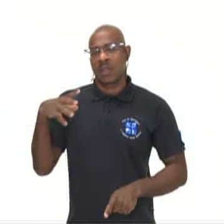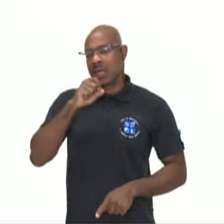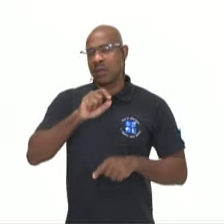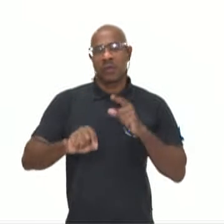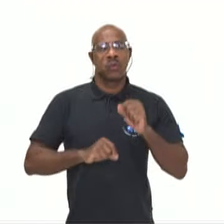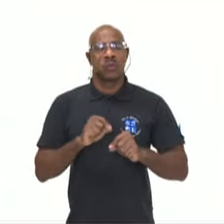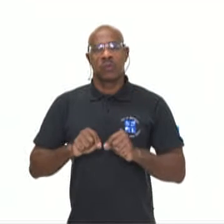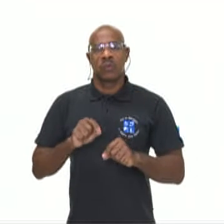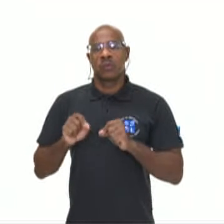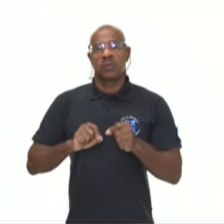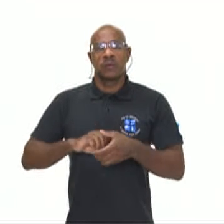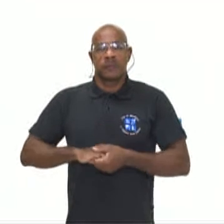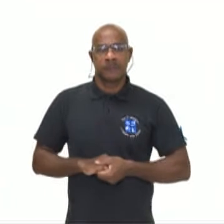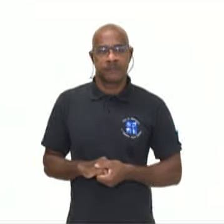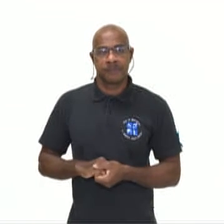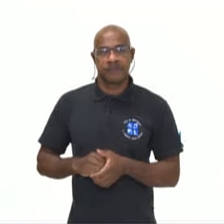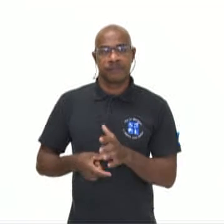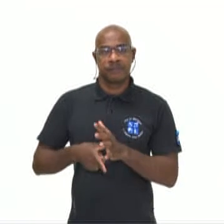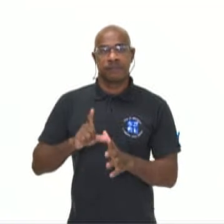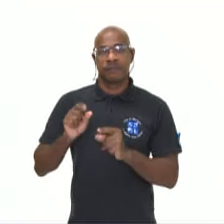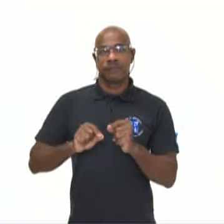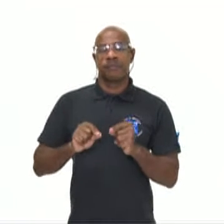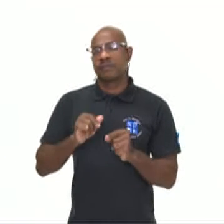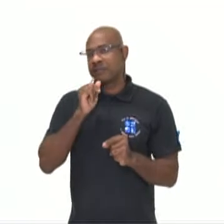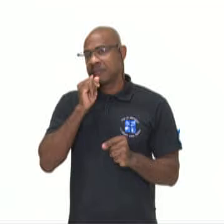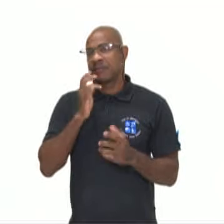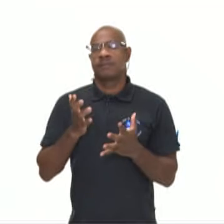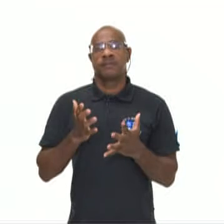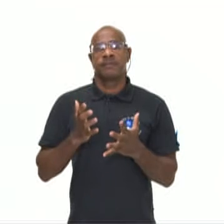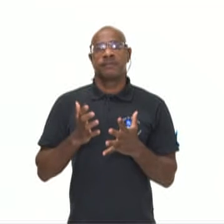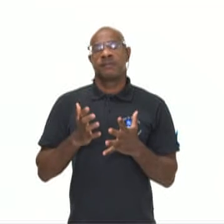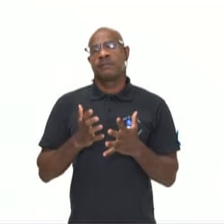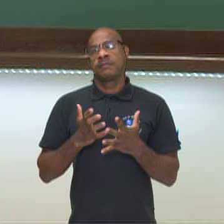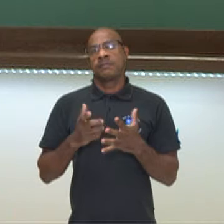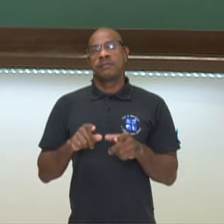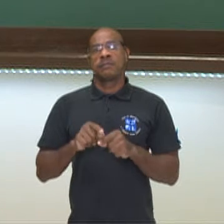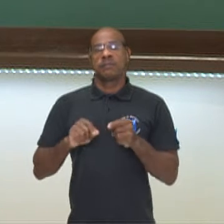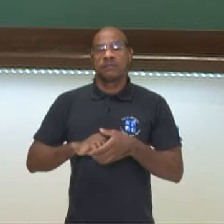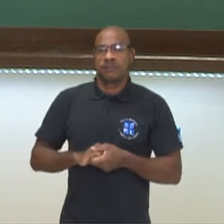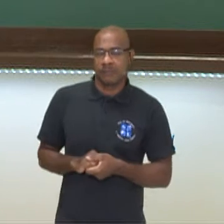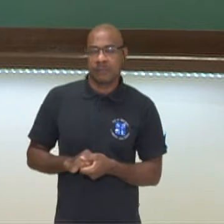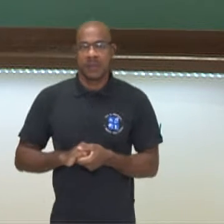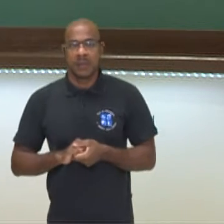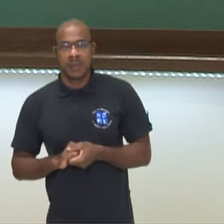regimes antiliberais, né, como, por exemplo, o nazismo e o fascismo.